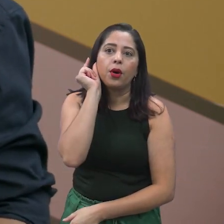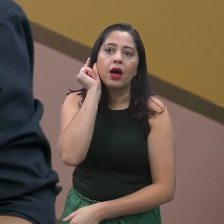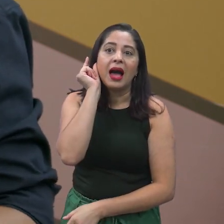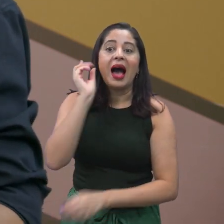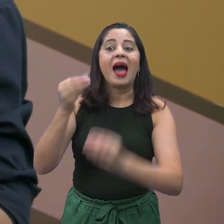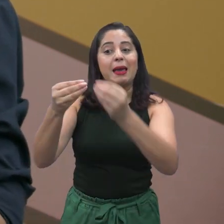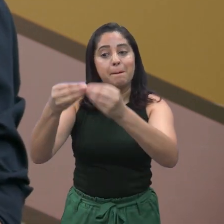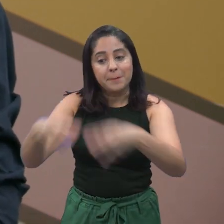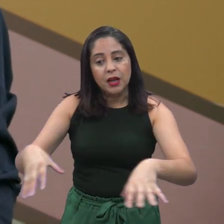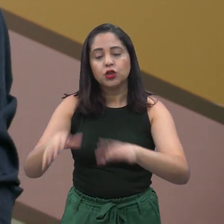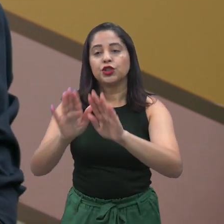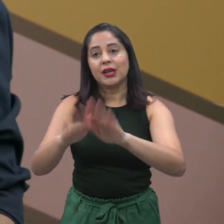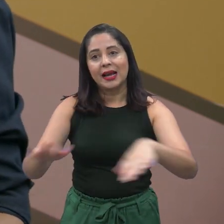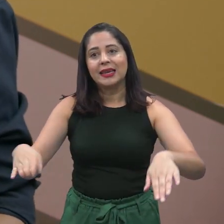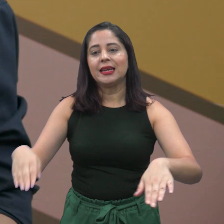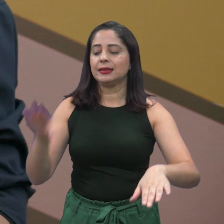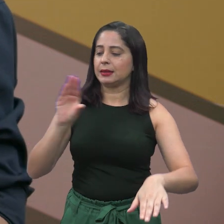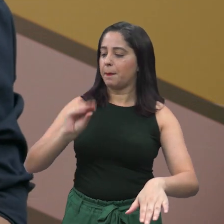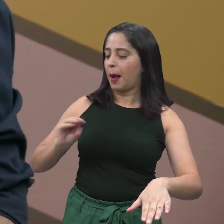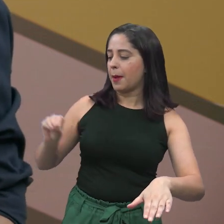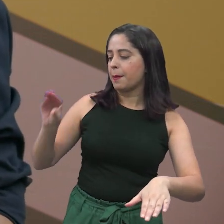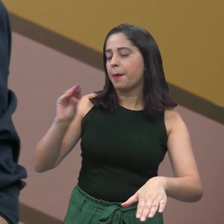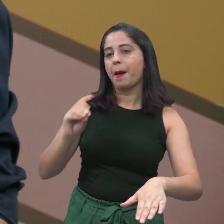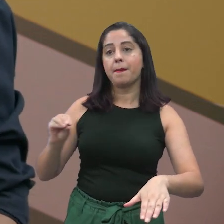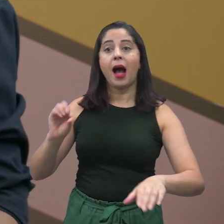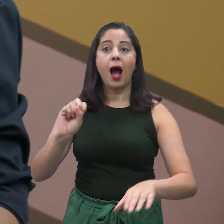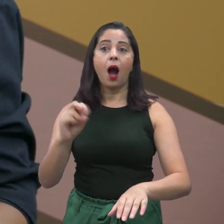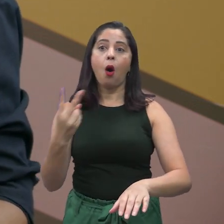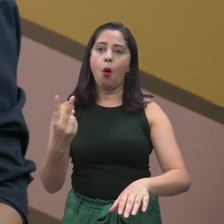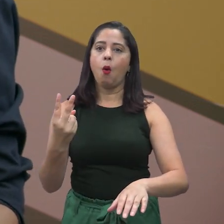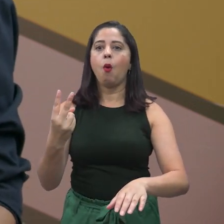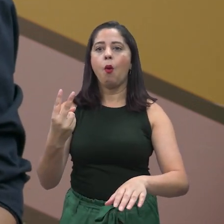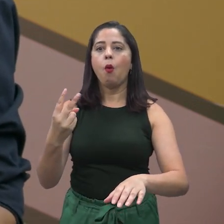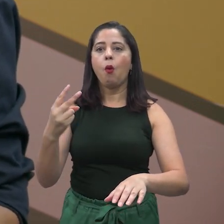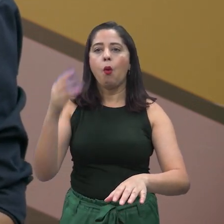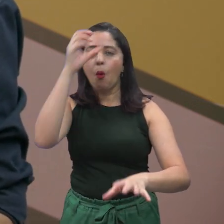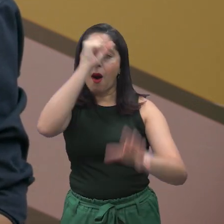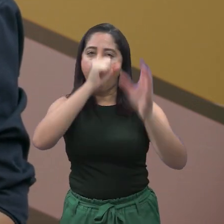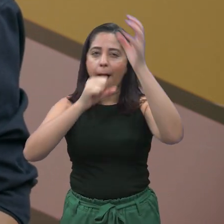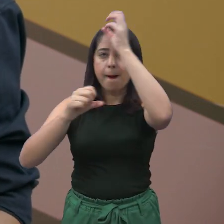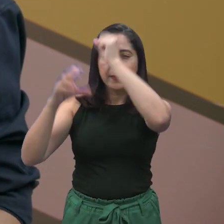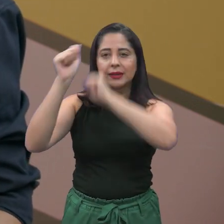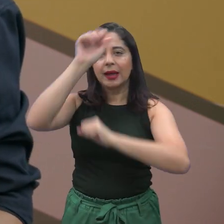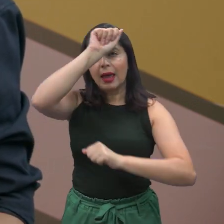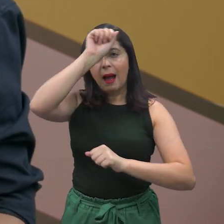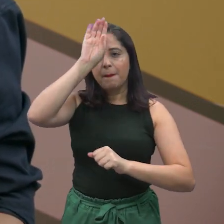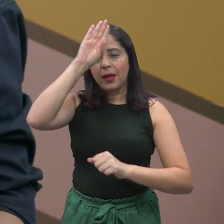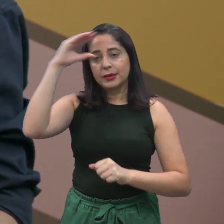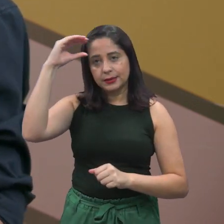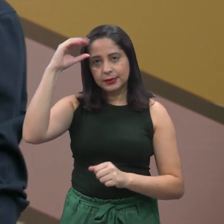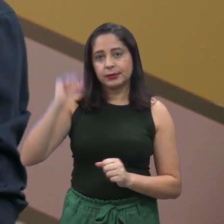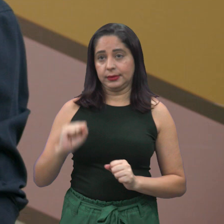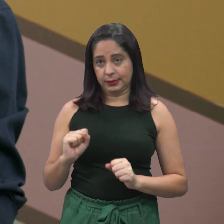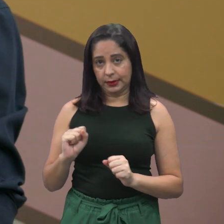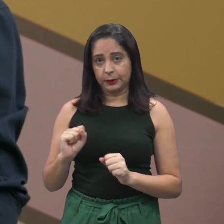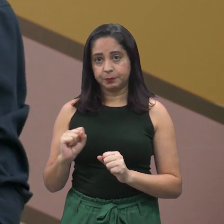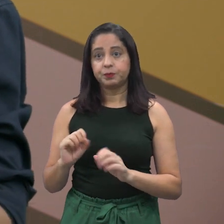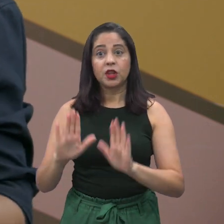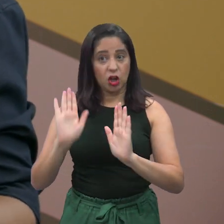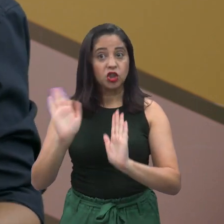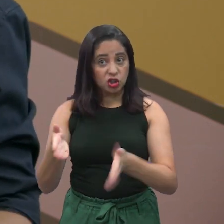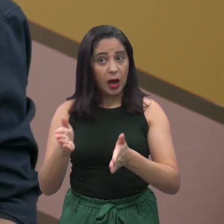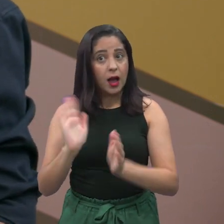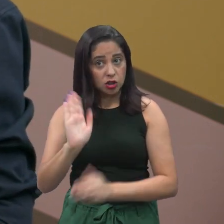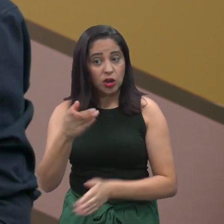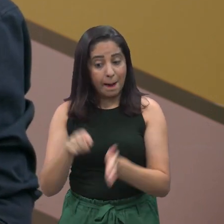a aprendizado até da linguagem e até em questões atualmente nos últimos estudos, falando da influência dessas infecções que,